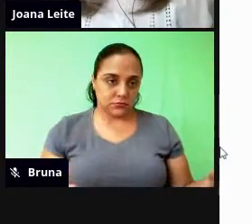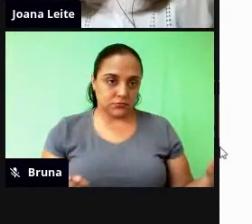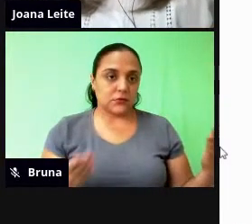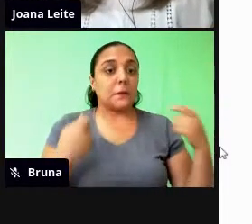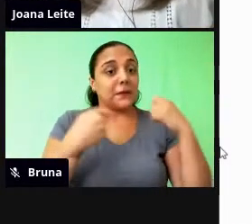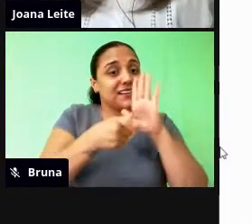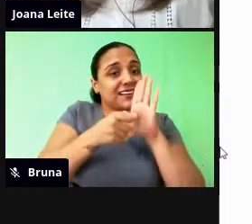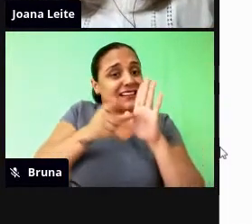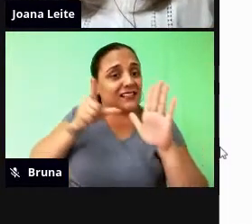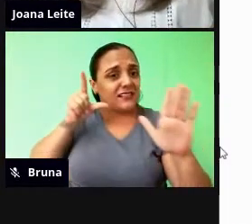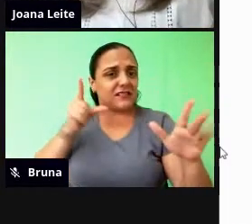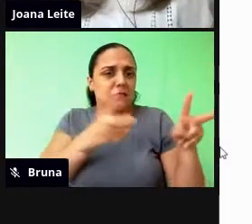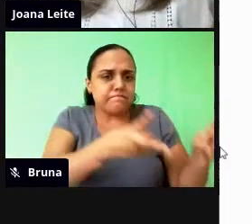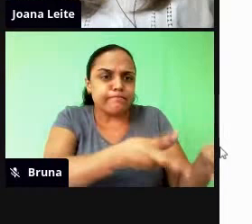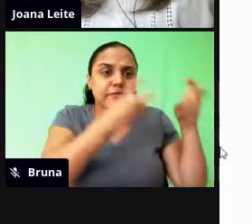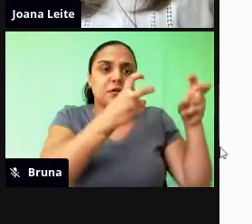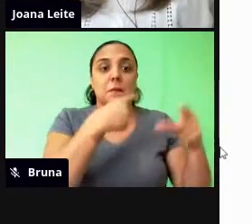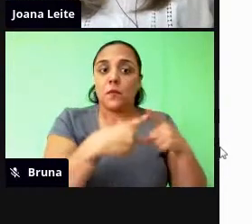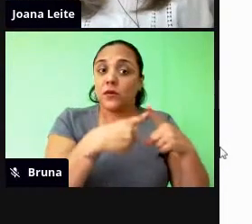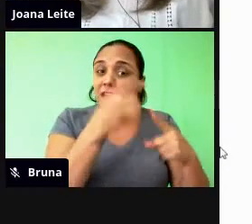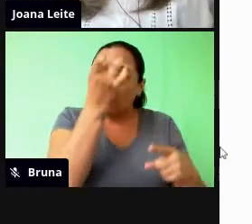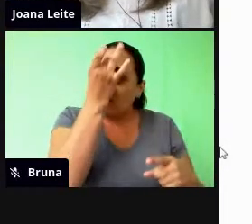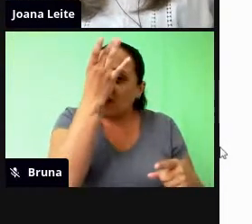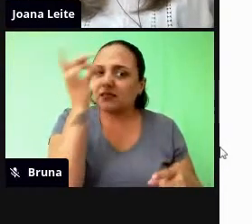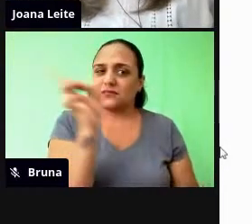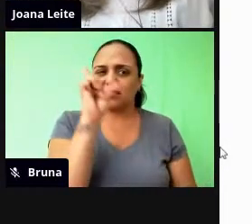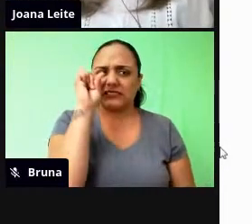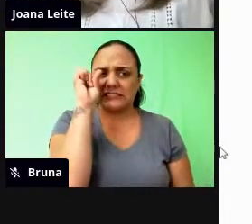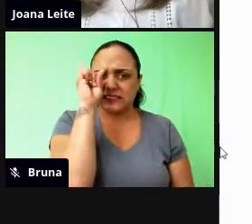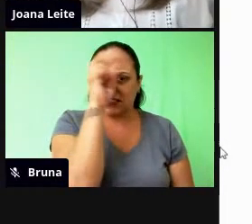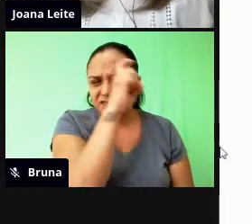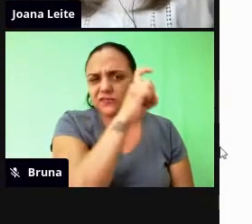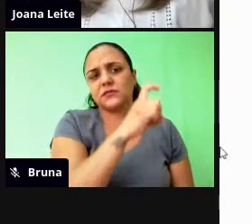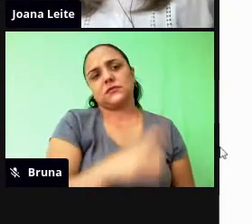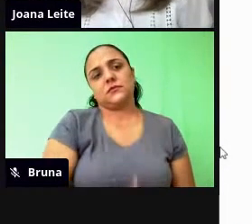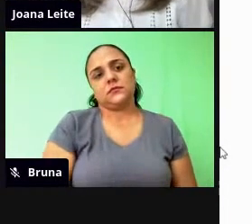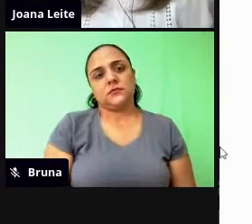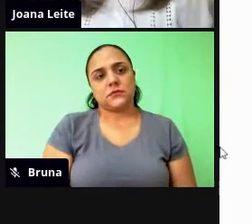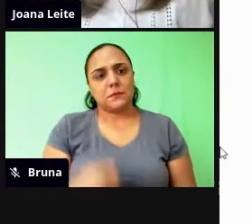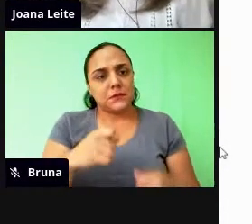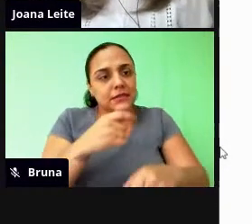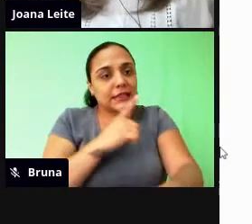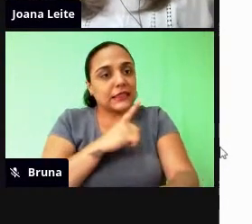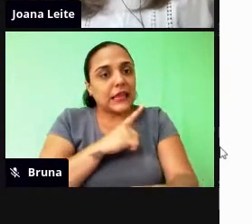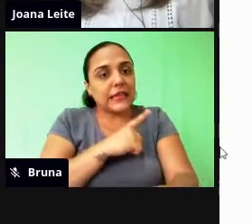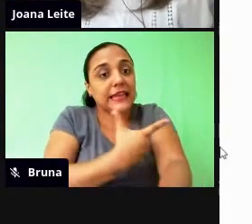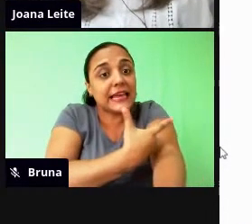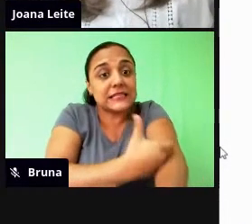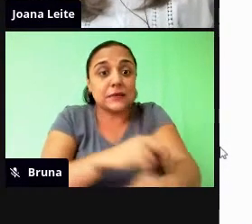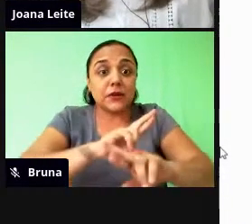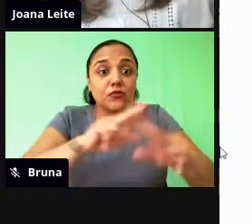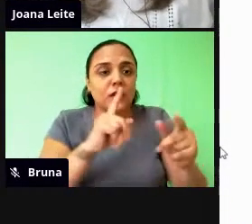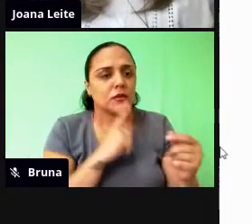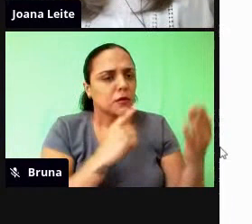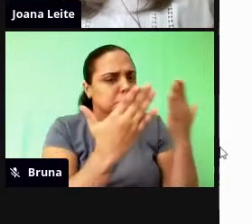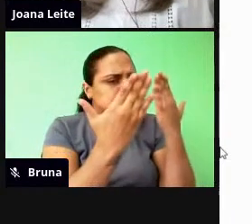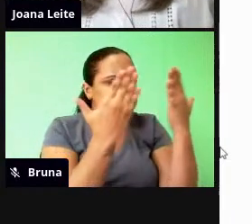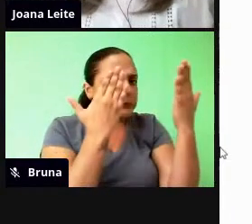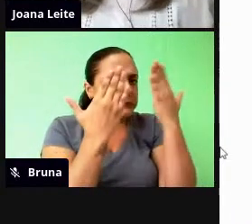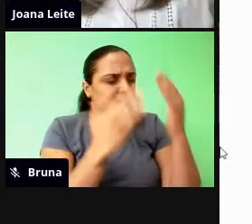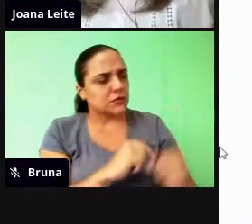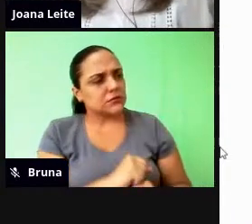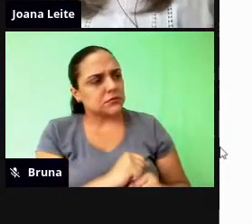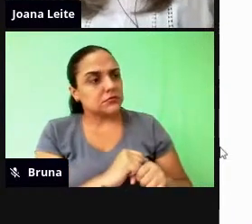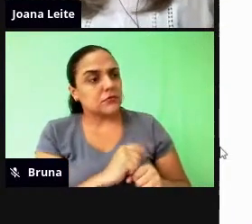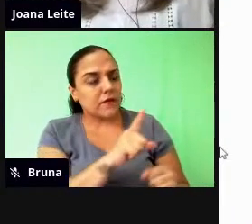fácil de fazer, porque, principalmente, é um diagnóstico clínico. Não existe um exame que a criança faça, aqui deu que